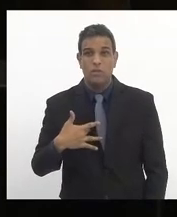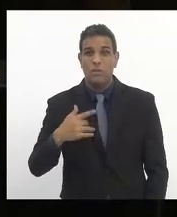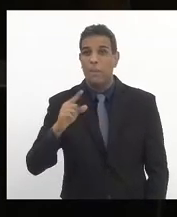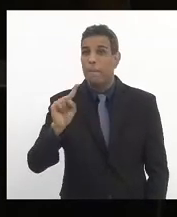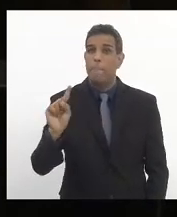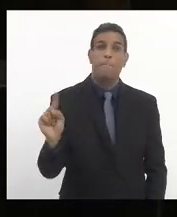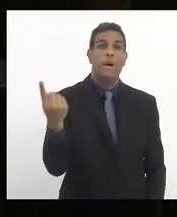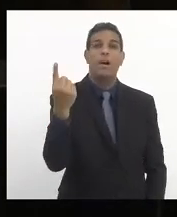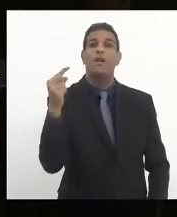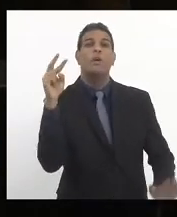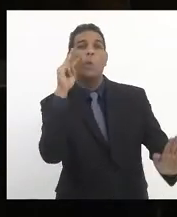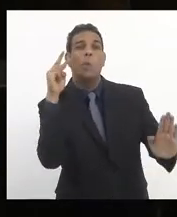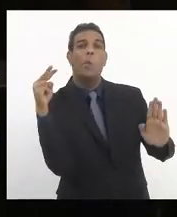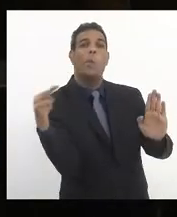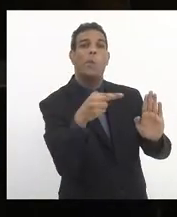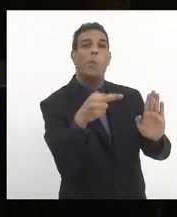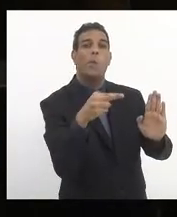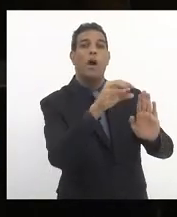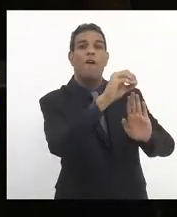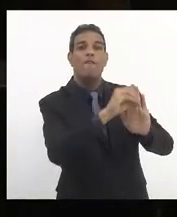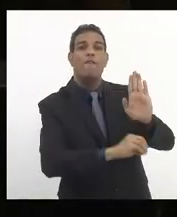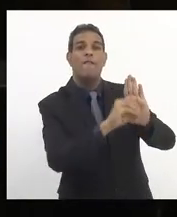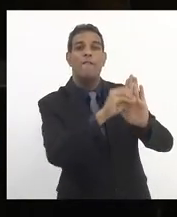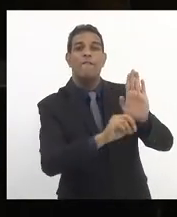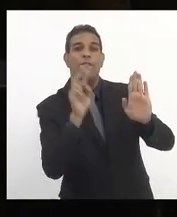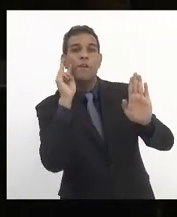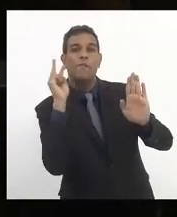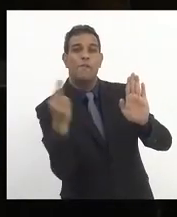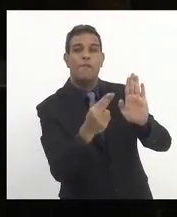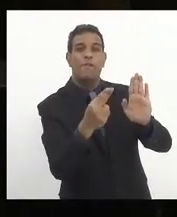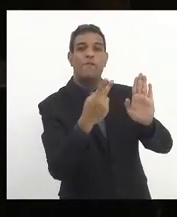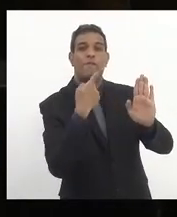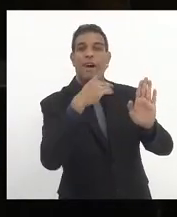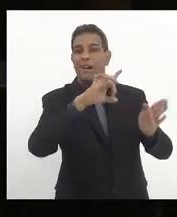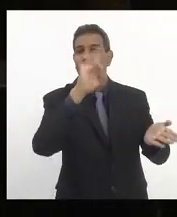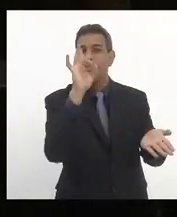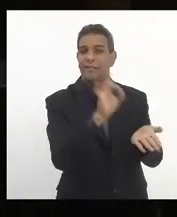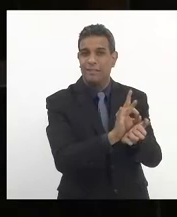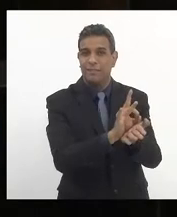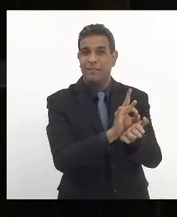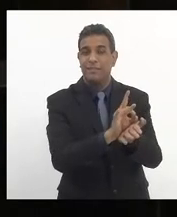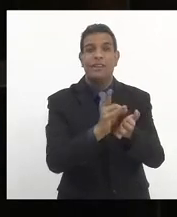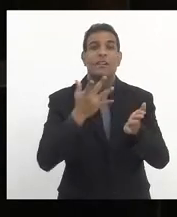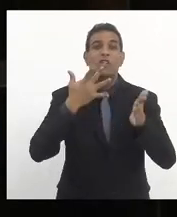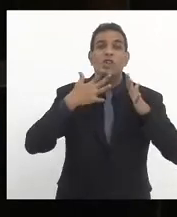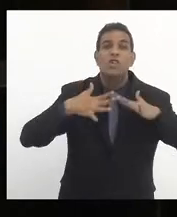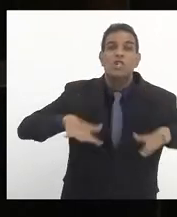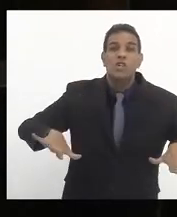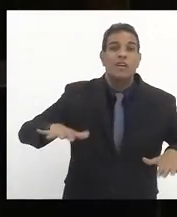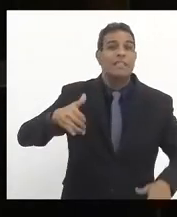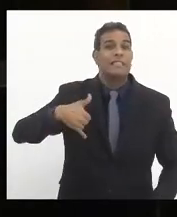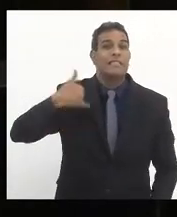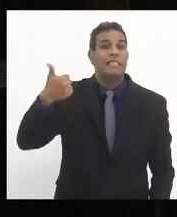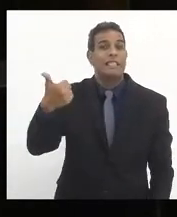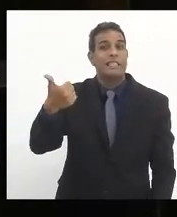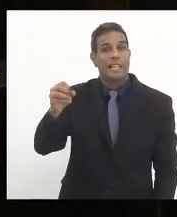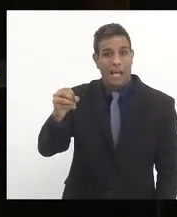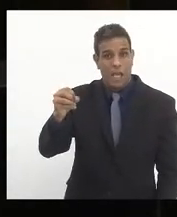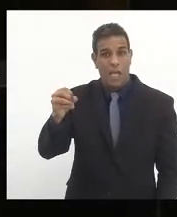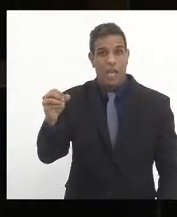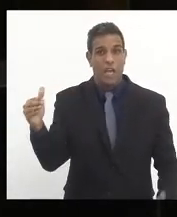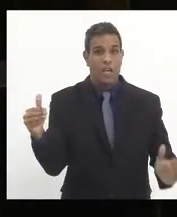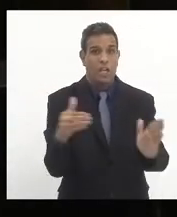primeiro, o ofício afirma que crianças a partir de 10 anos até